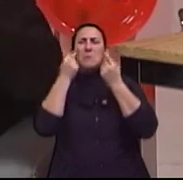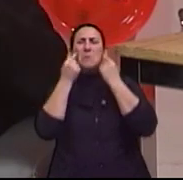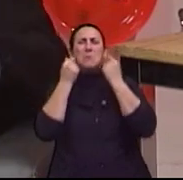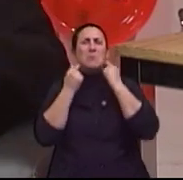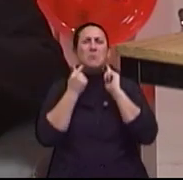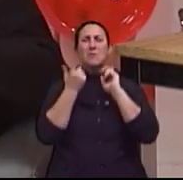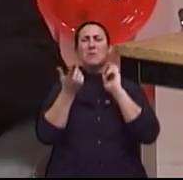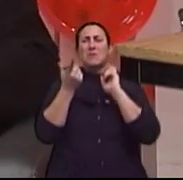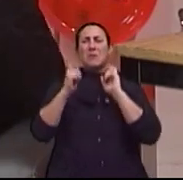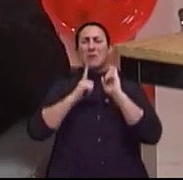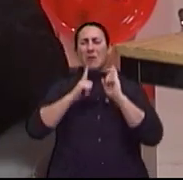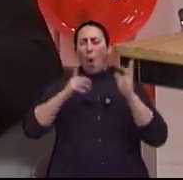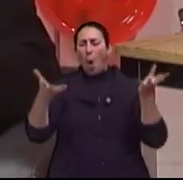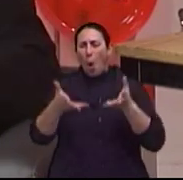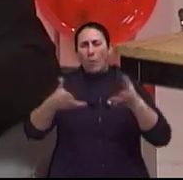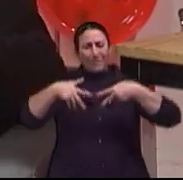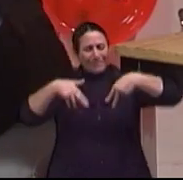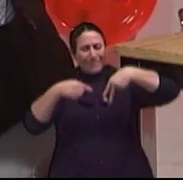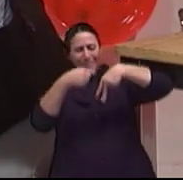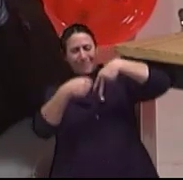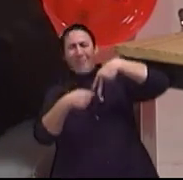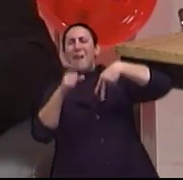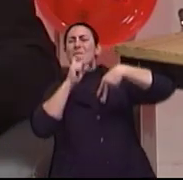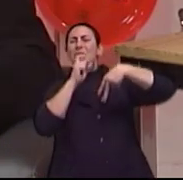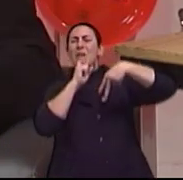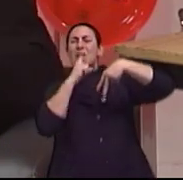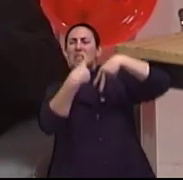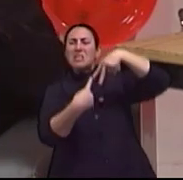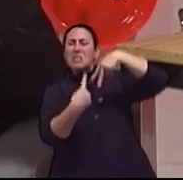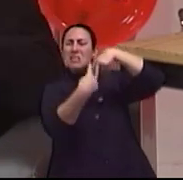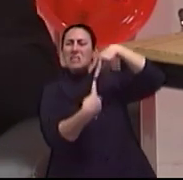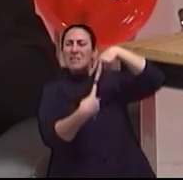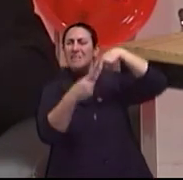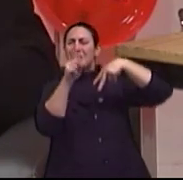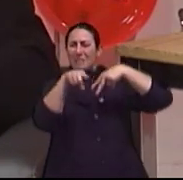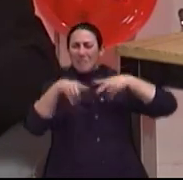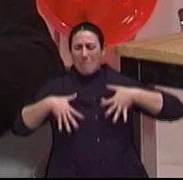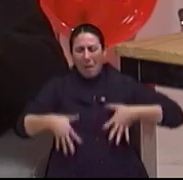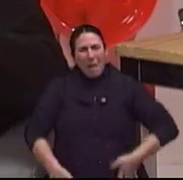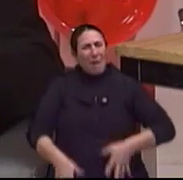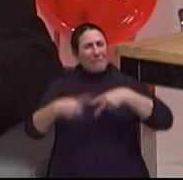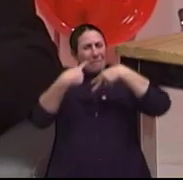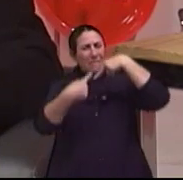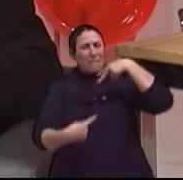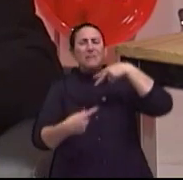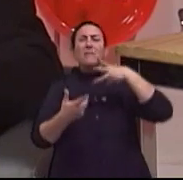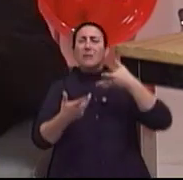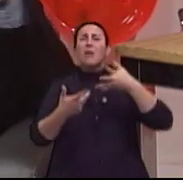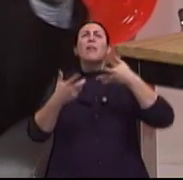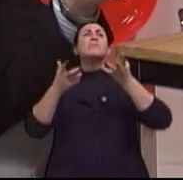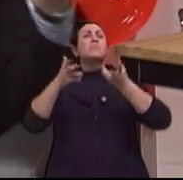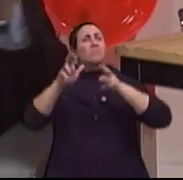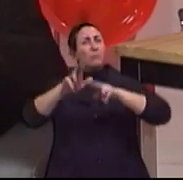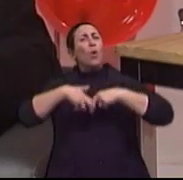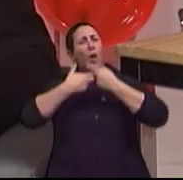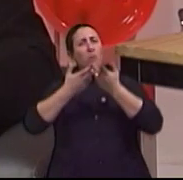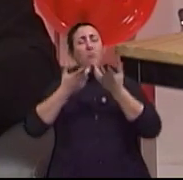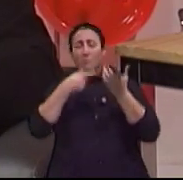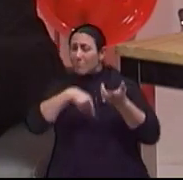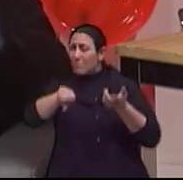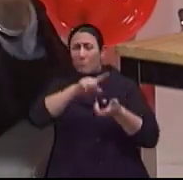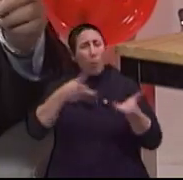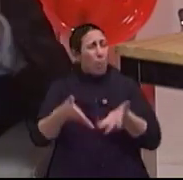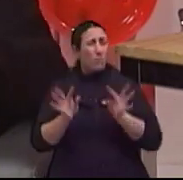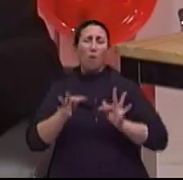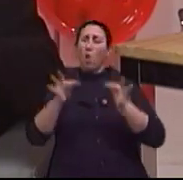pô nós temos tecnologia hoje tem laser nós temos luz pulsada temos Laser Laser CO2 fracionado realizamos